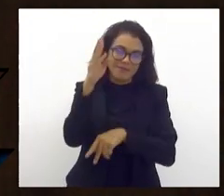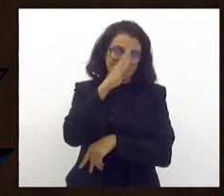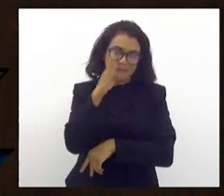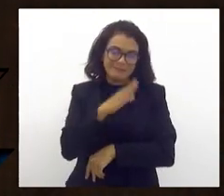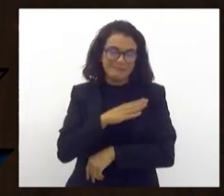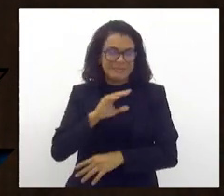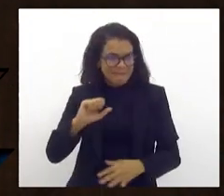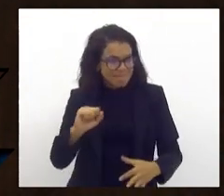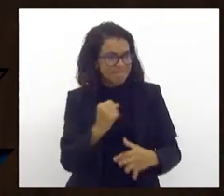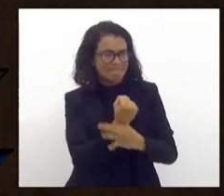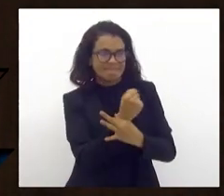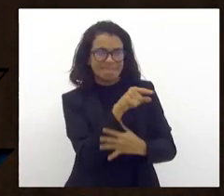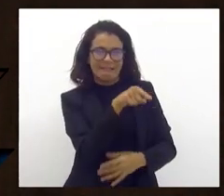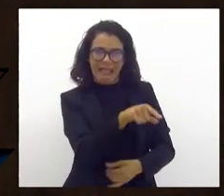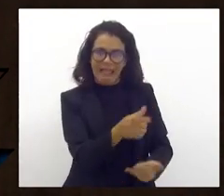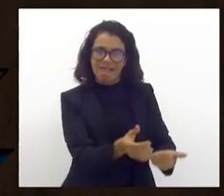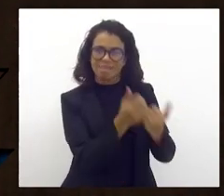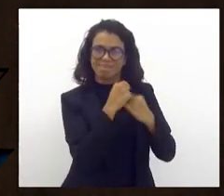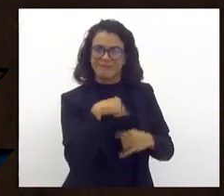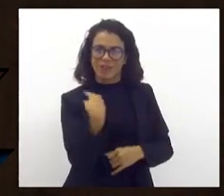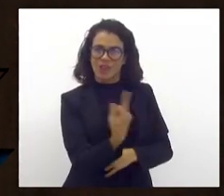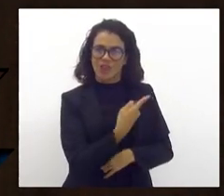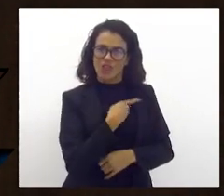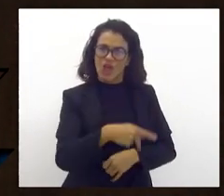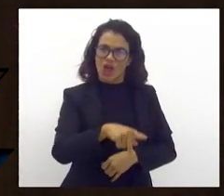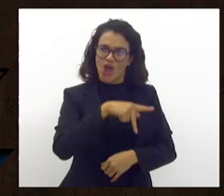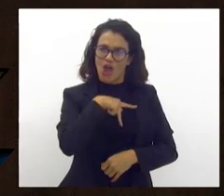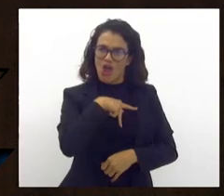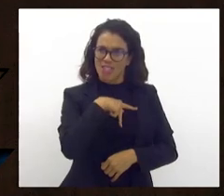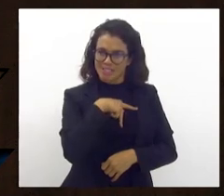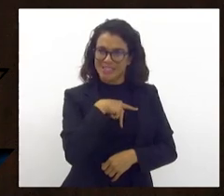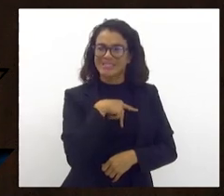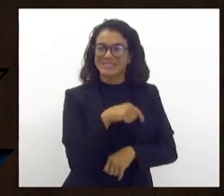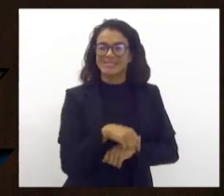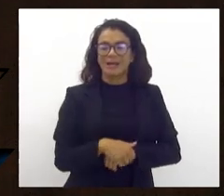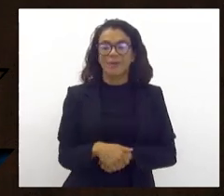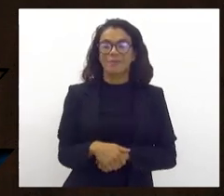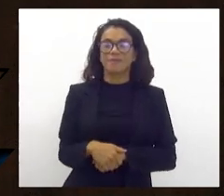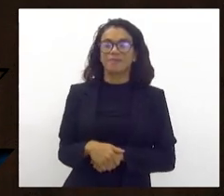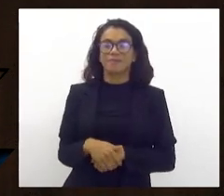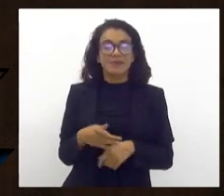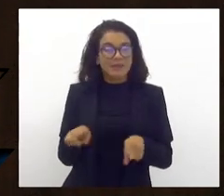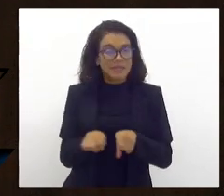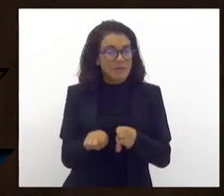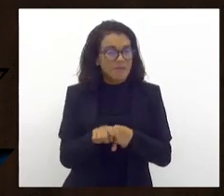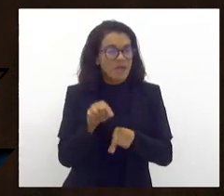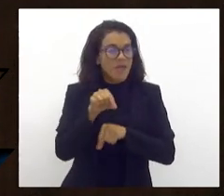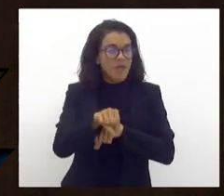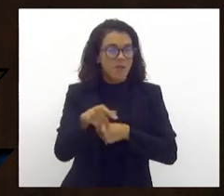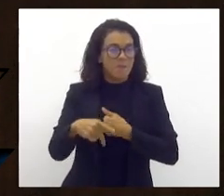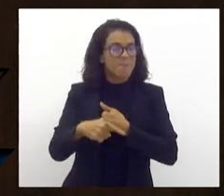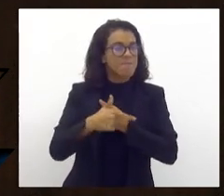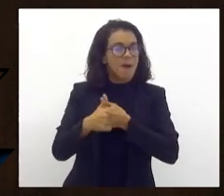Petrobras como um patrimônio. Ela é um patrimônio do povo. E o papel que o Jean